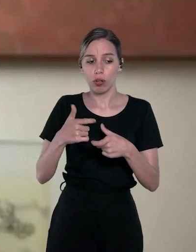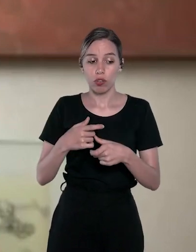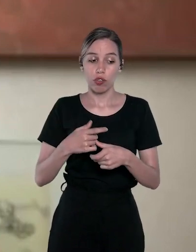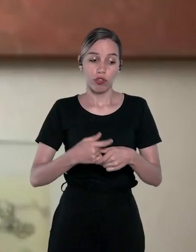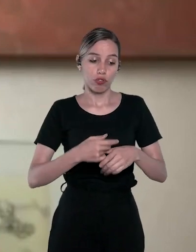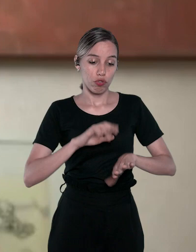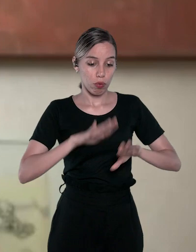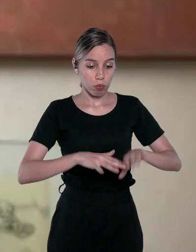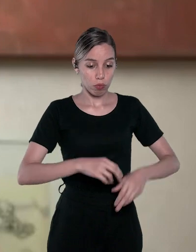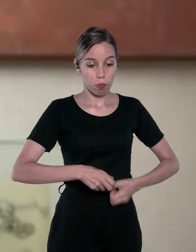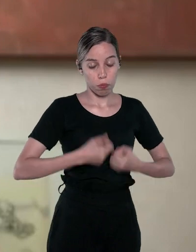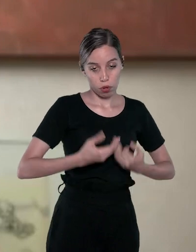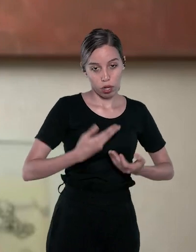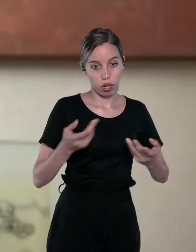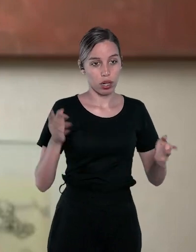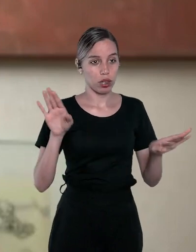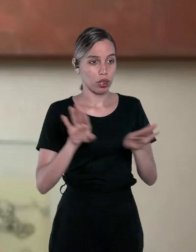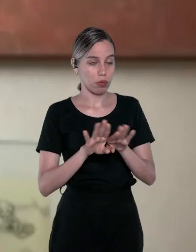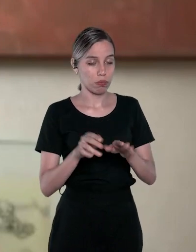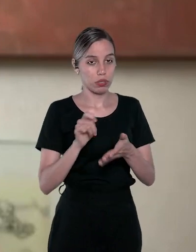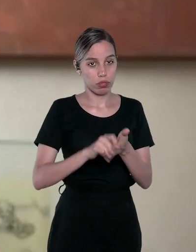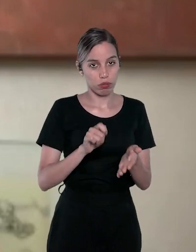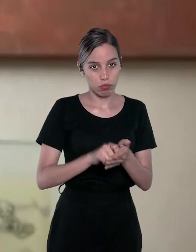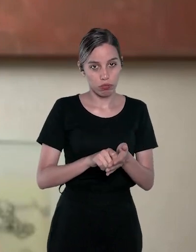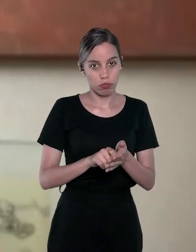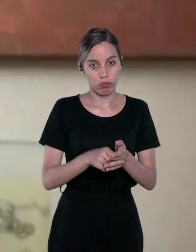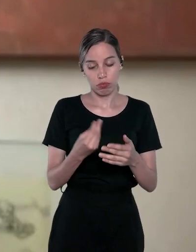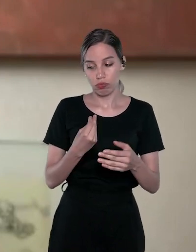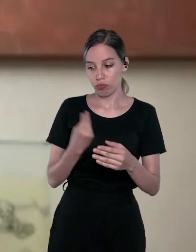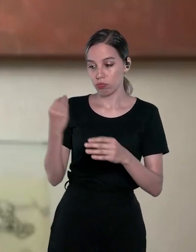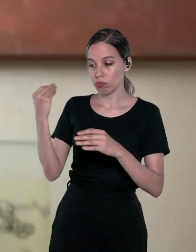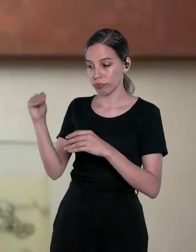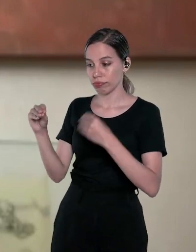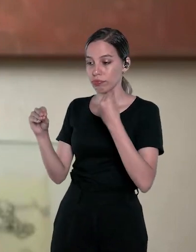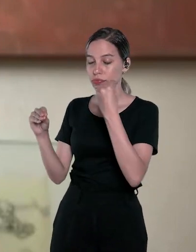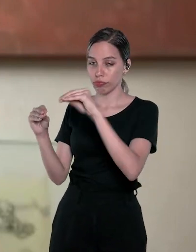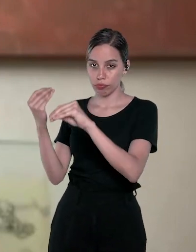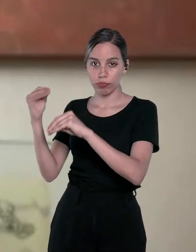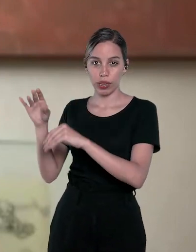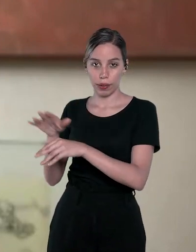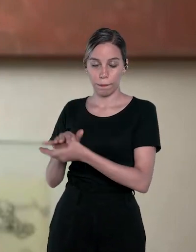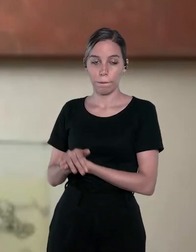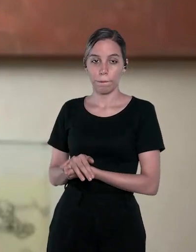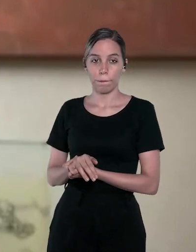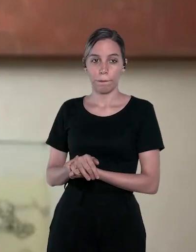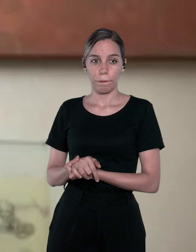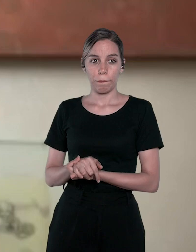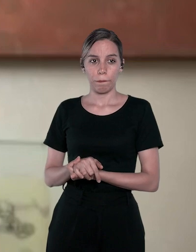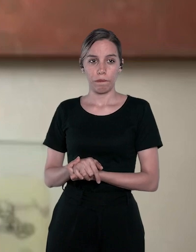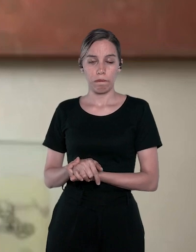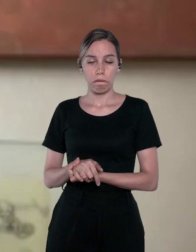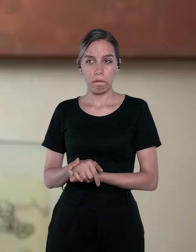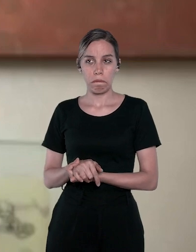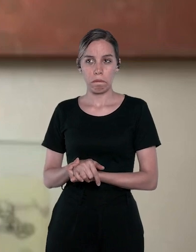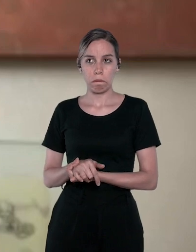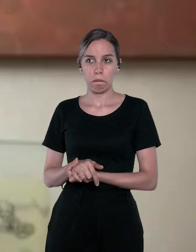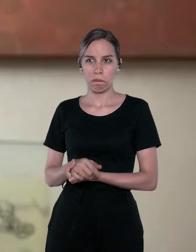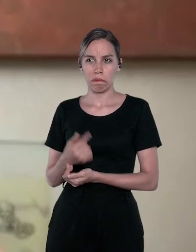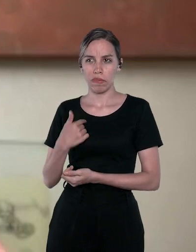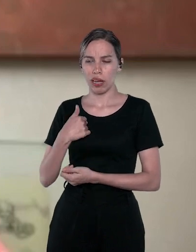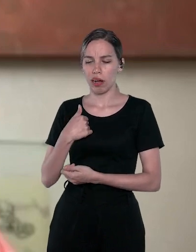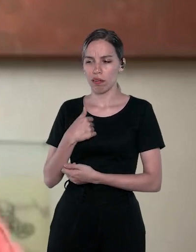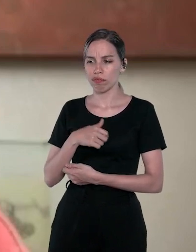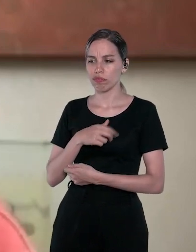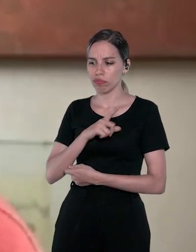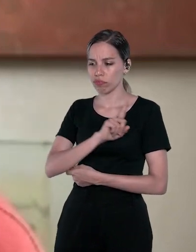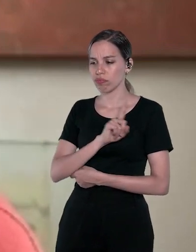que pleiteavam um lugar ao sol, né? E eu não me lembro mais qual era o escritor